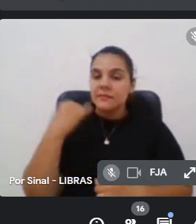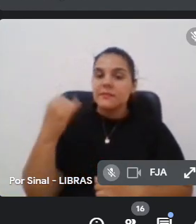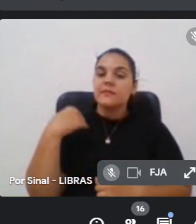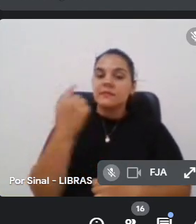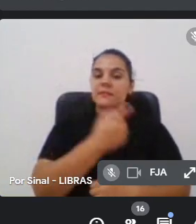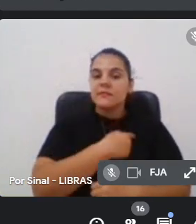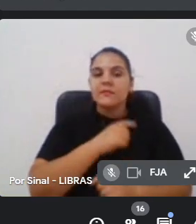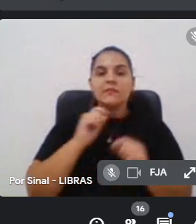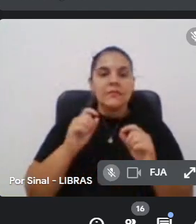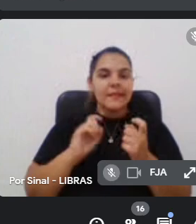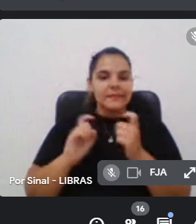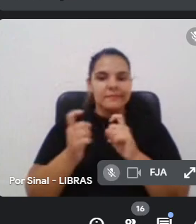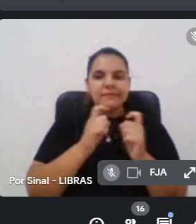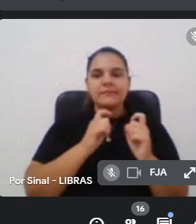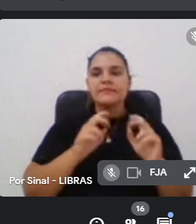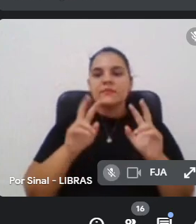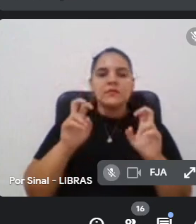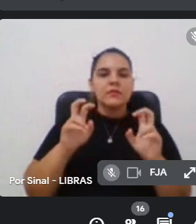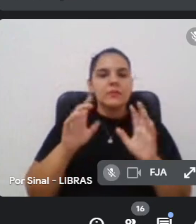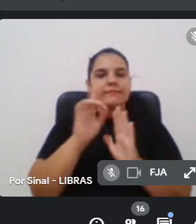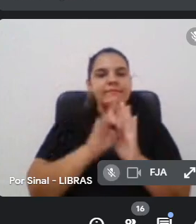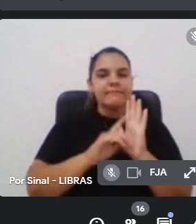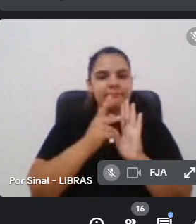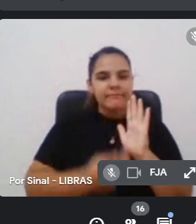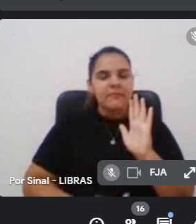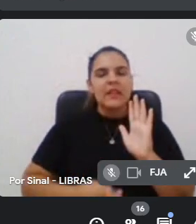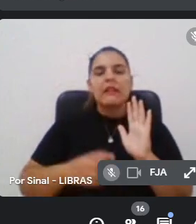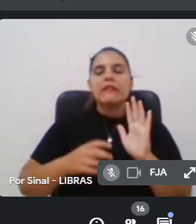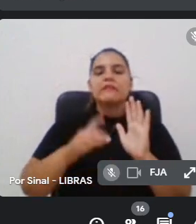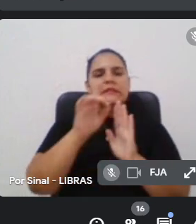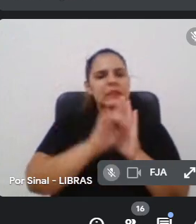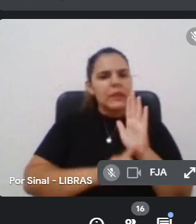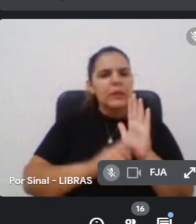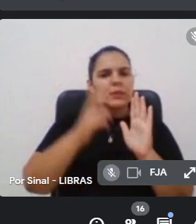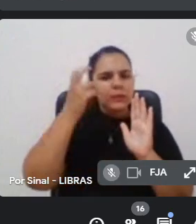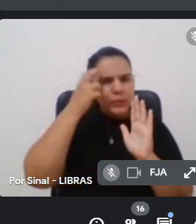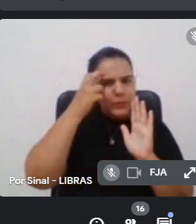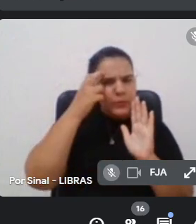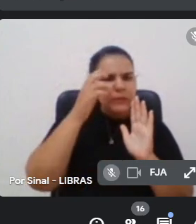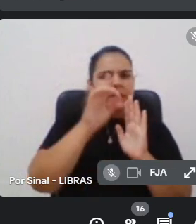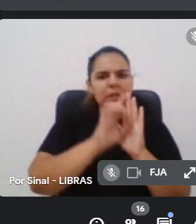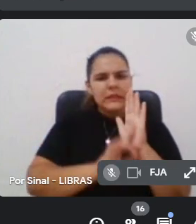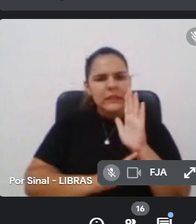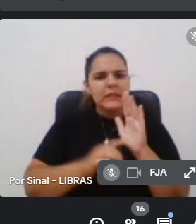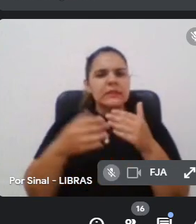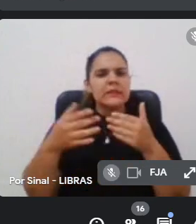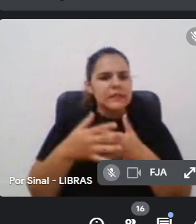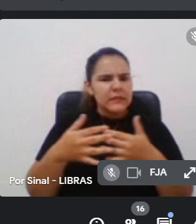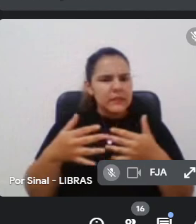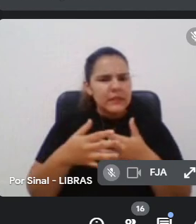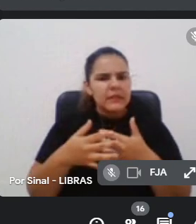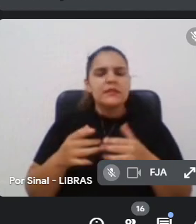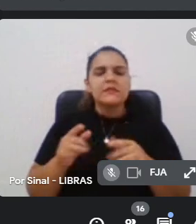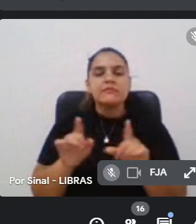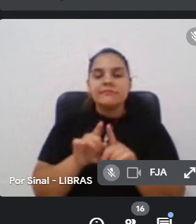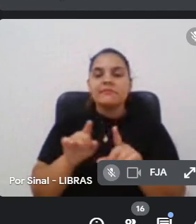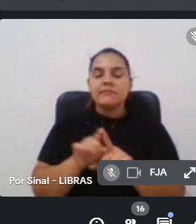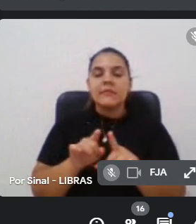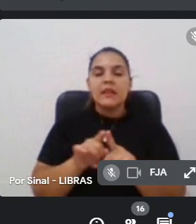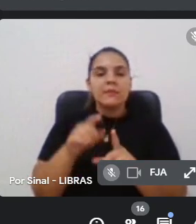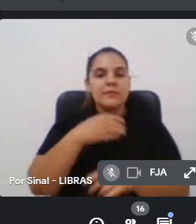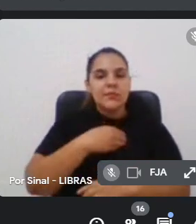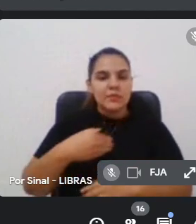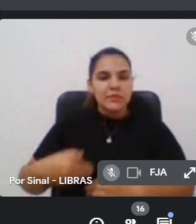discussão de direitos humanos. Direito à cultura. Direito à cidade. Juntando com políticas públicas. aí,